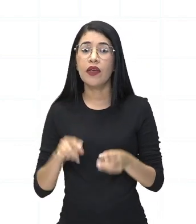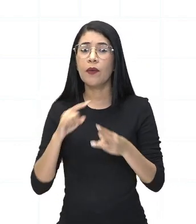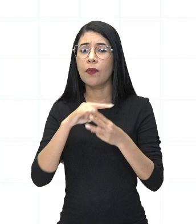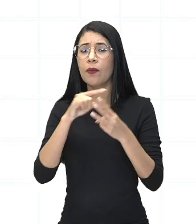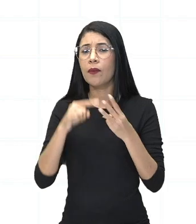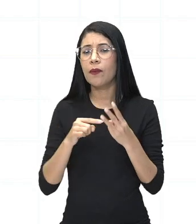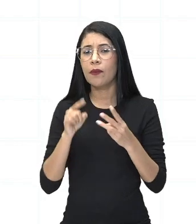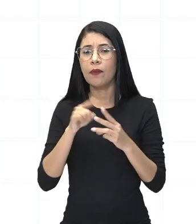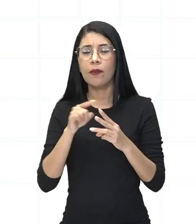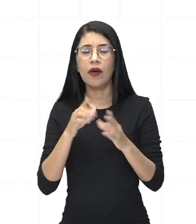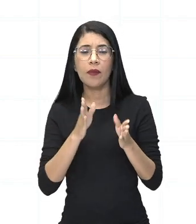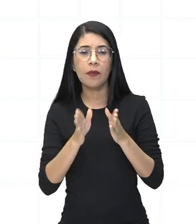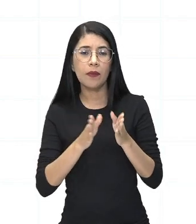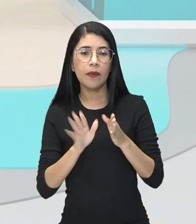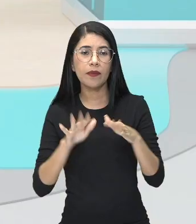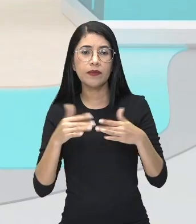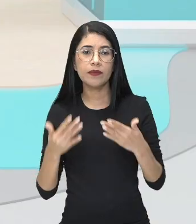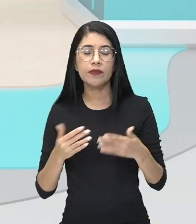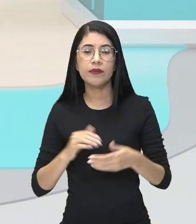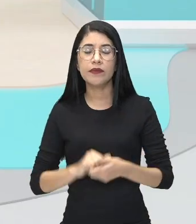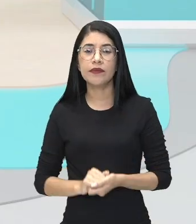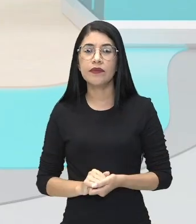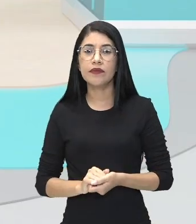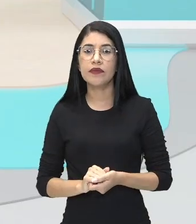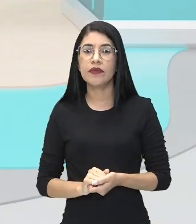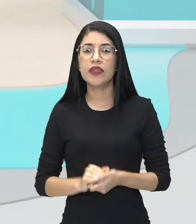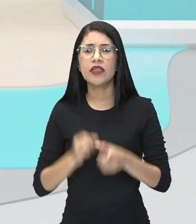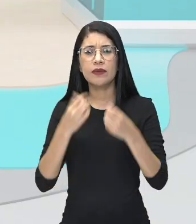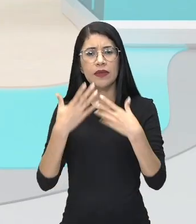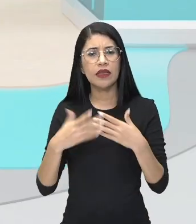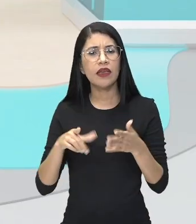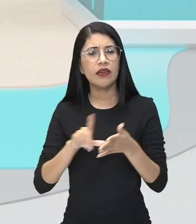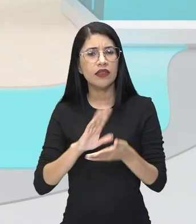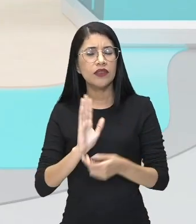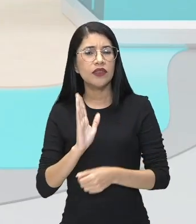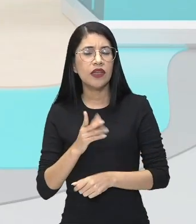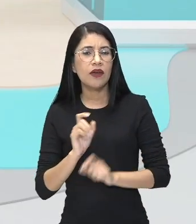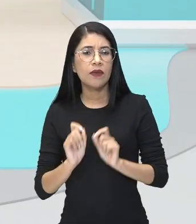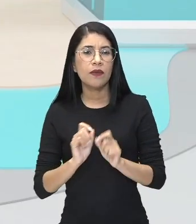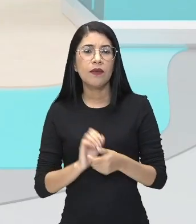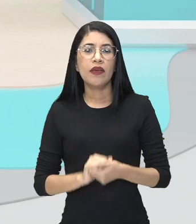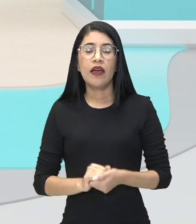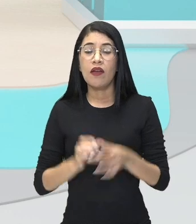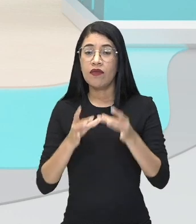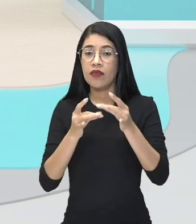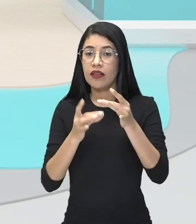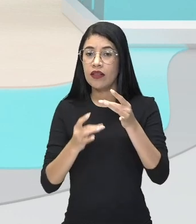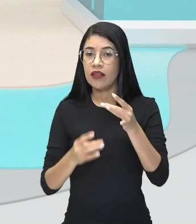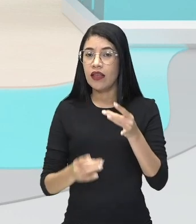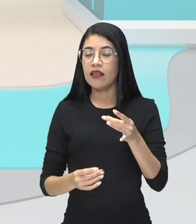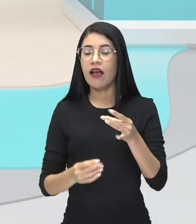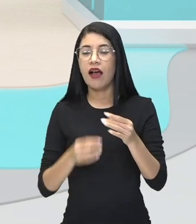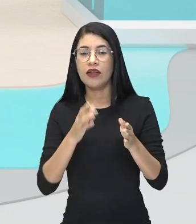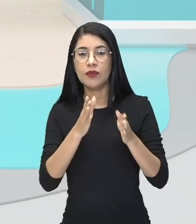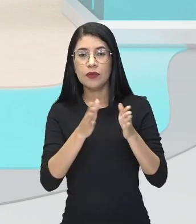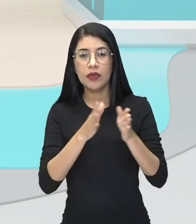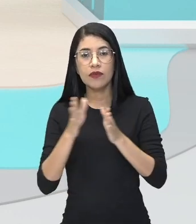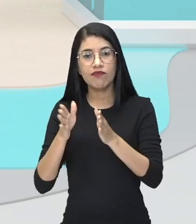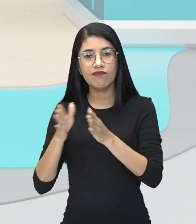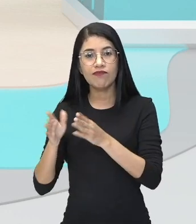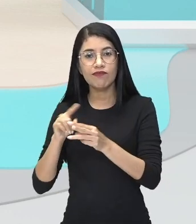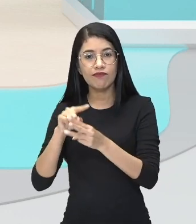seriam esses períodos que nós vamos falar? Já falei para vocês, E agora nós vamos ver esses períodos. Vamos